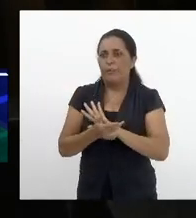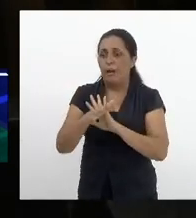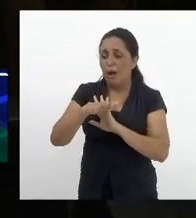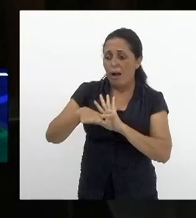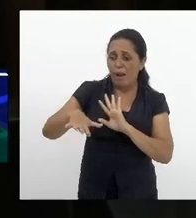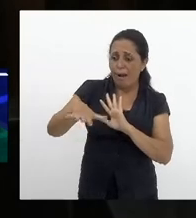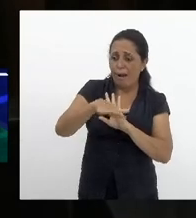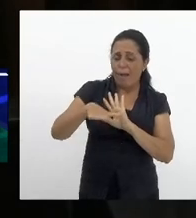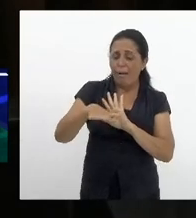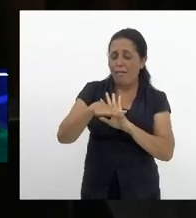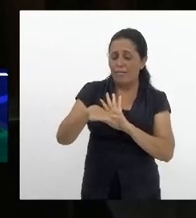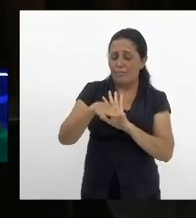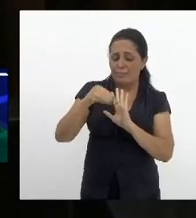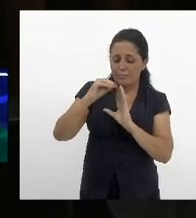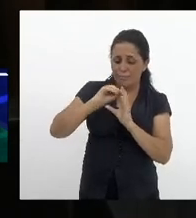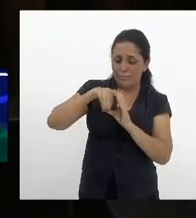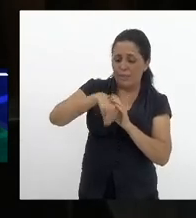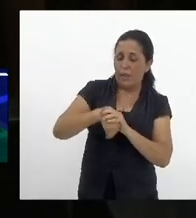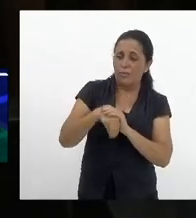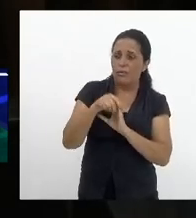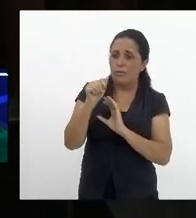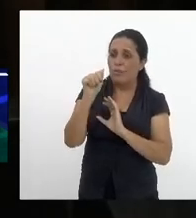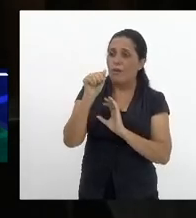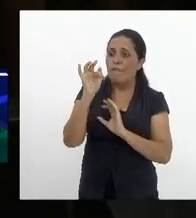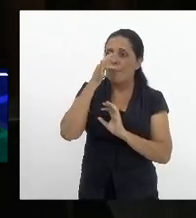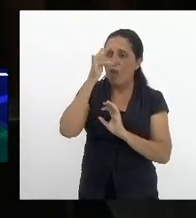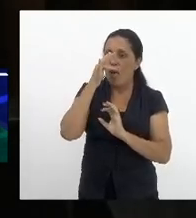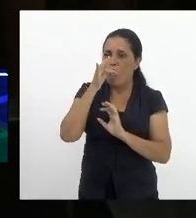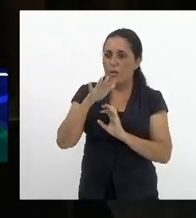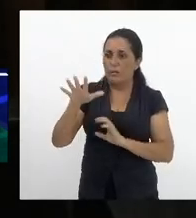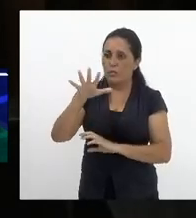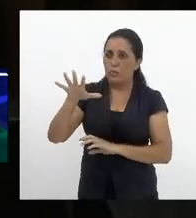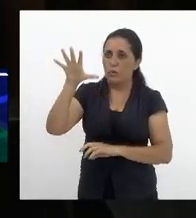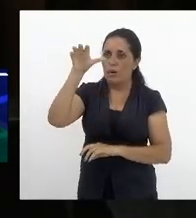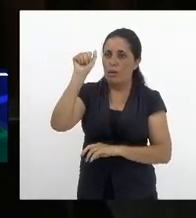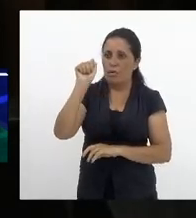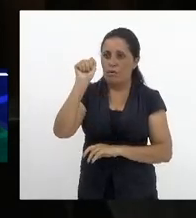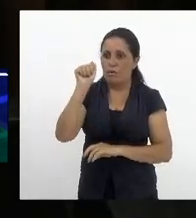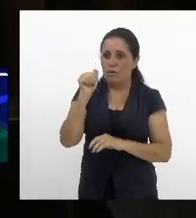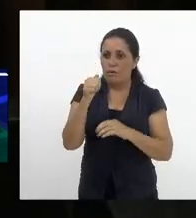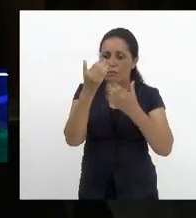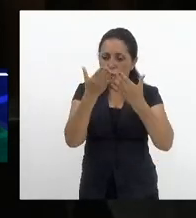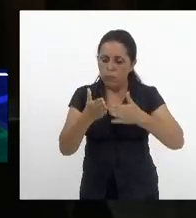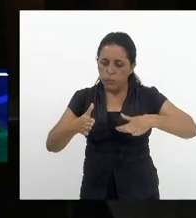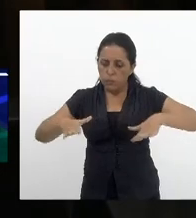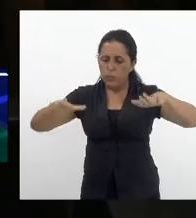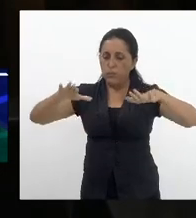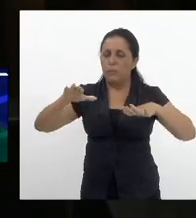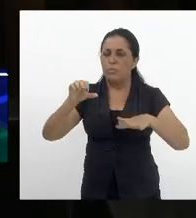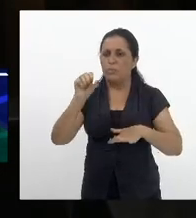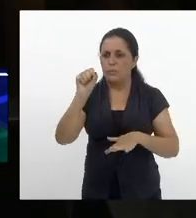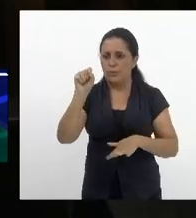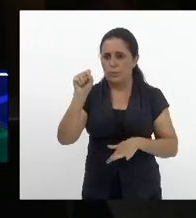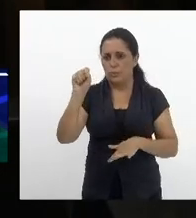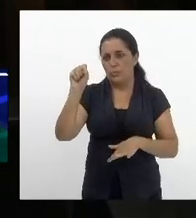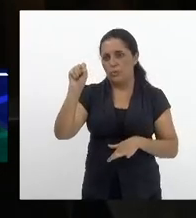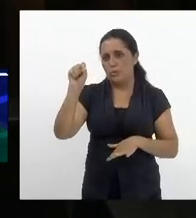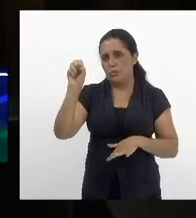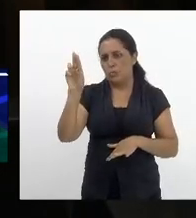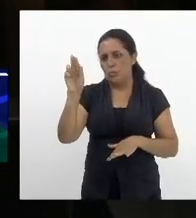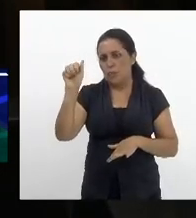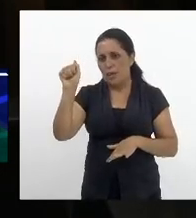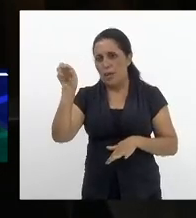no coração da floresta, num vale embaixo do Sumaré, no coração da floresta da Tijuca. Então não adianta